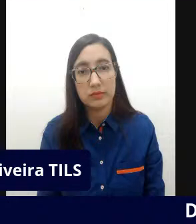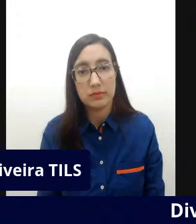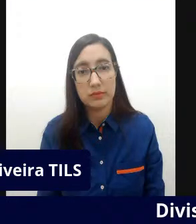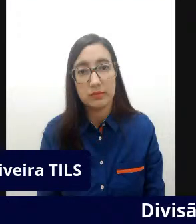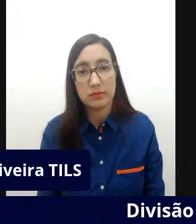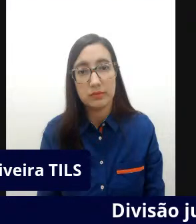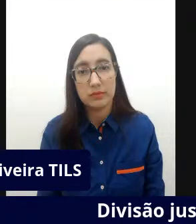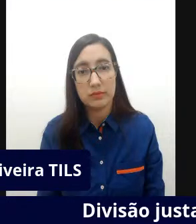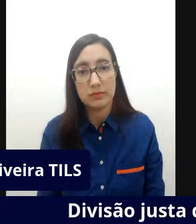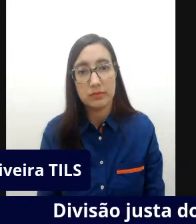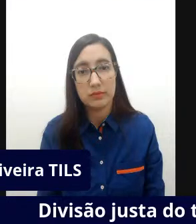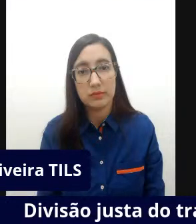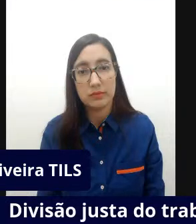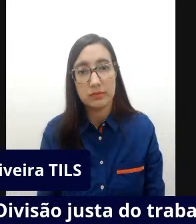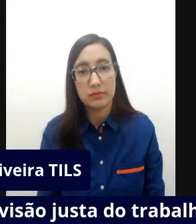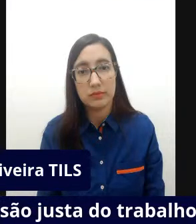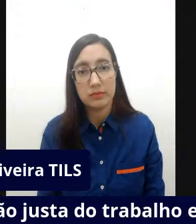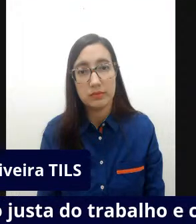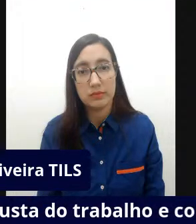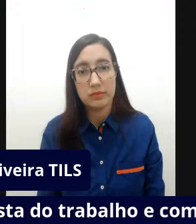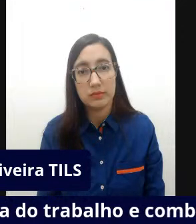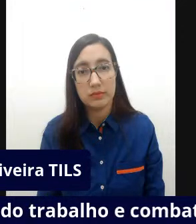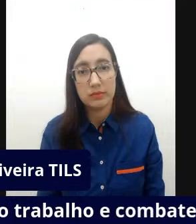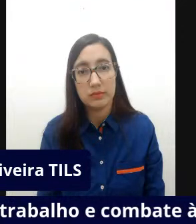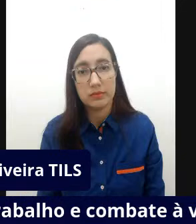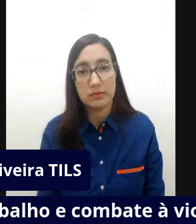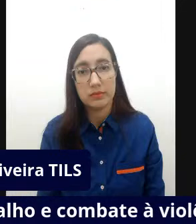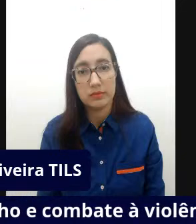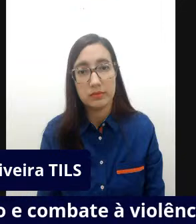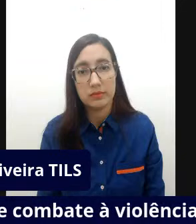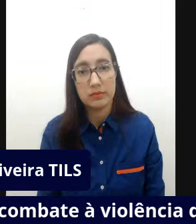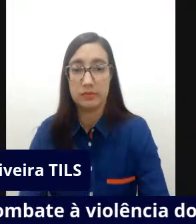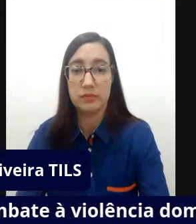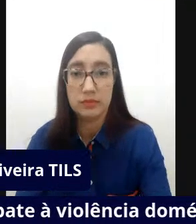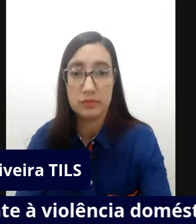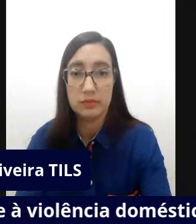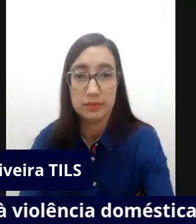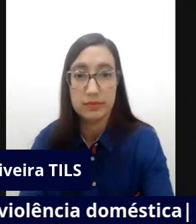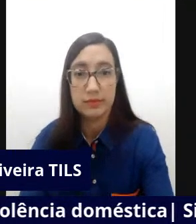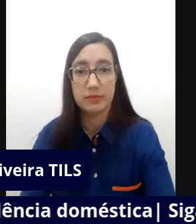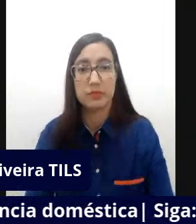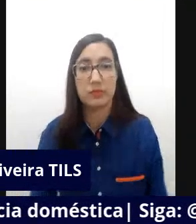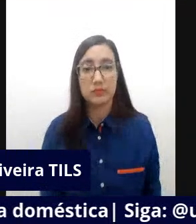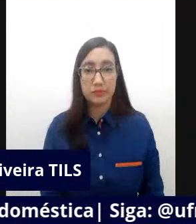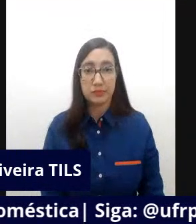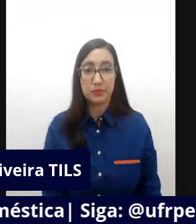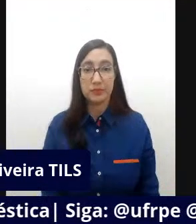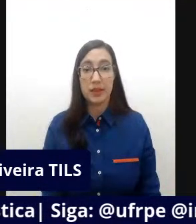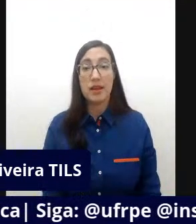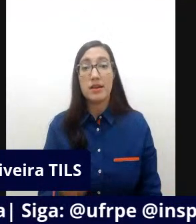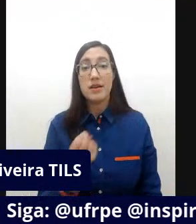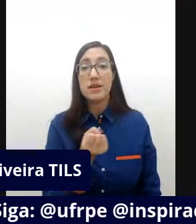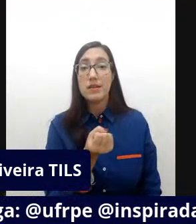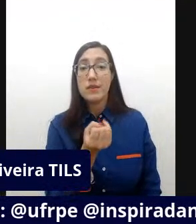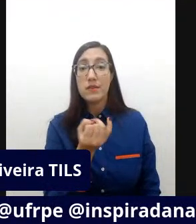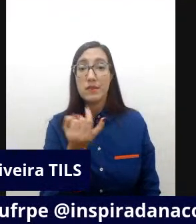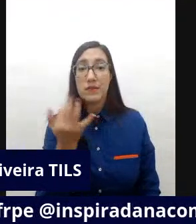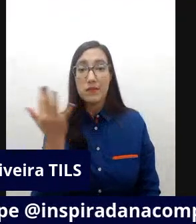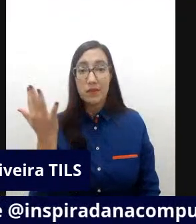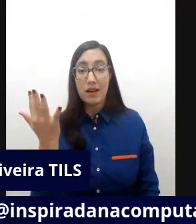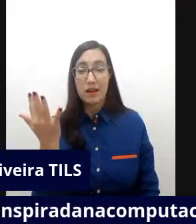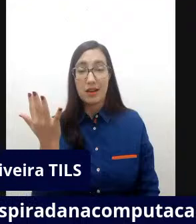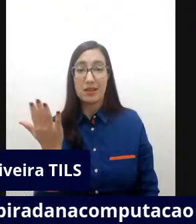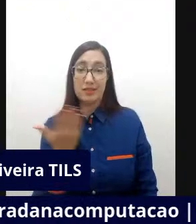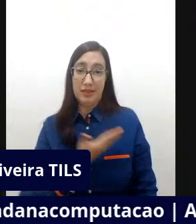Mas disponibilizamos um número e muitas companheiras chegou e, ó, eu estou tendo que ir trabalhar, eu não tenho com quem deixar